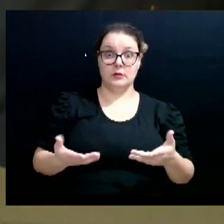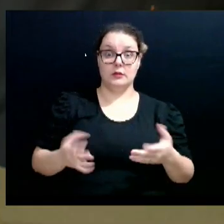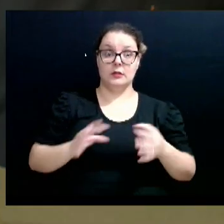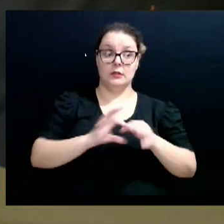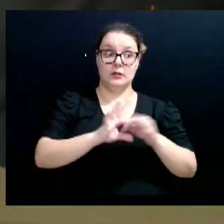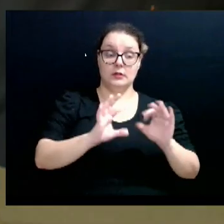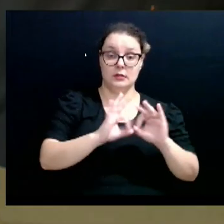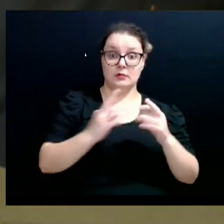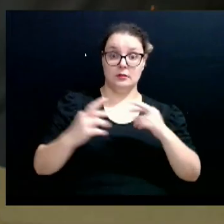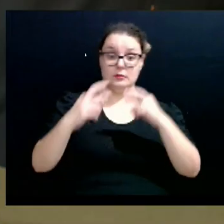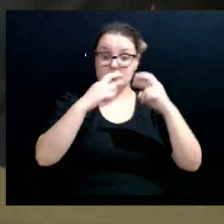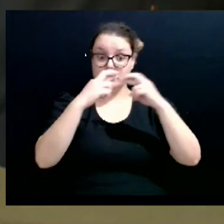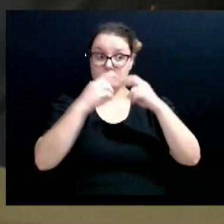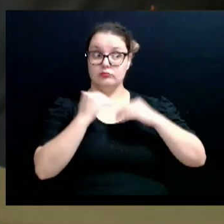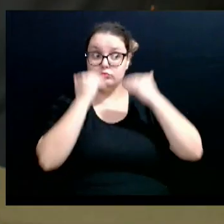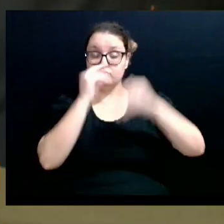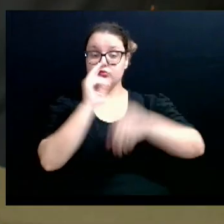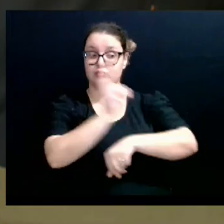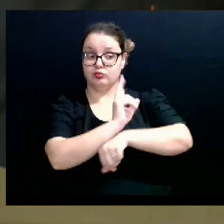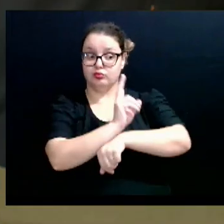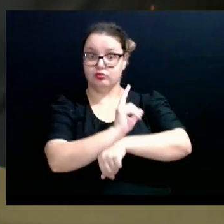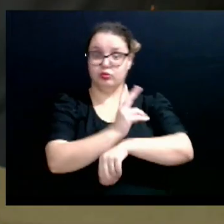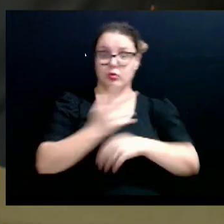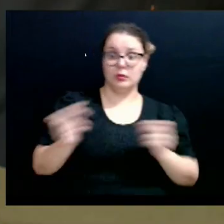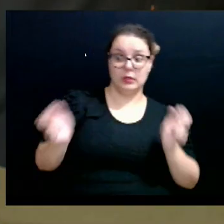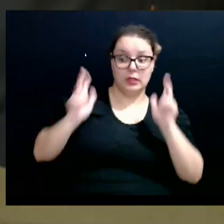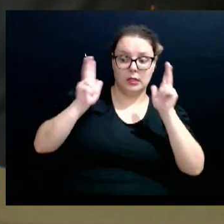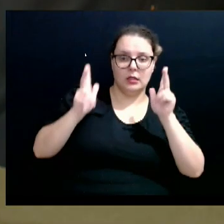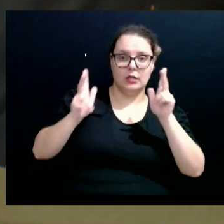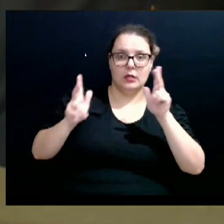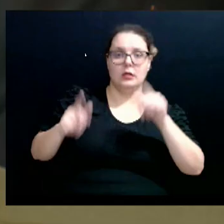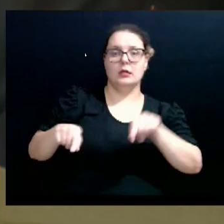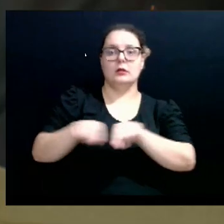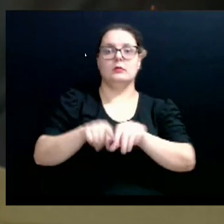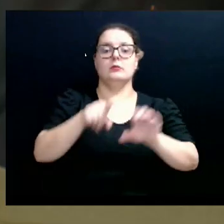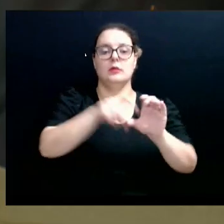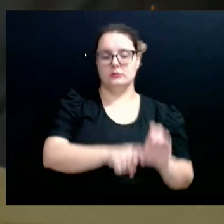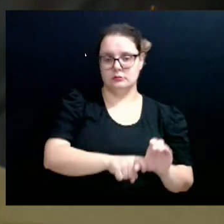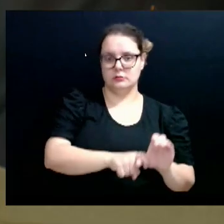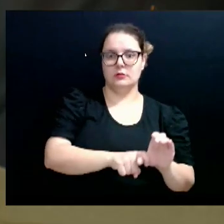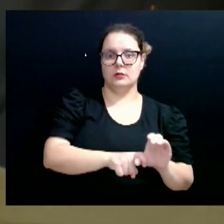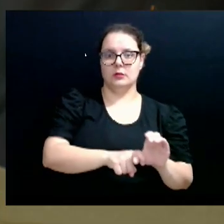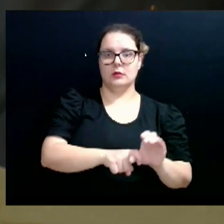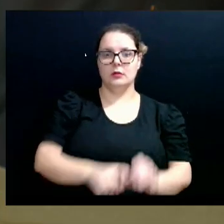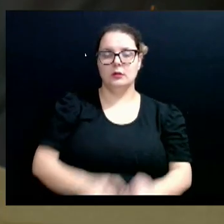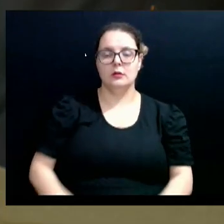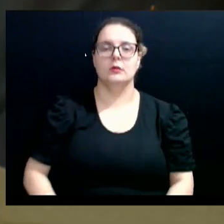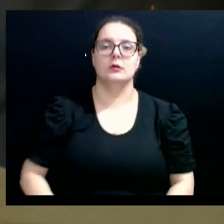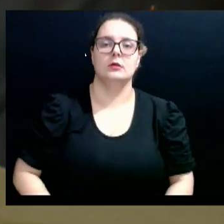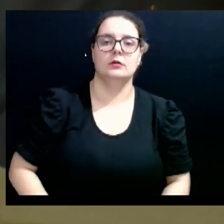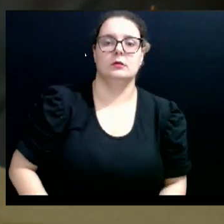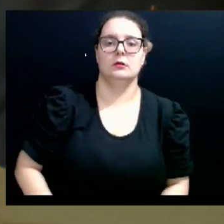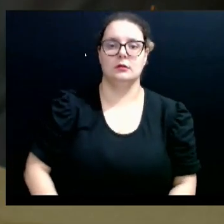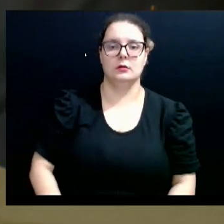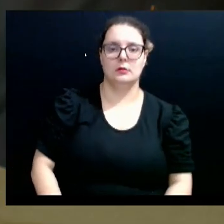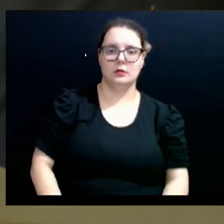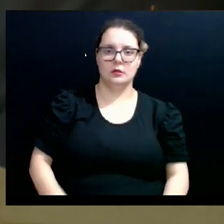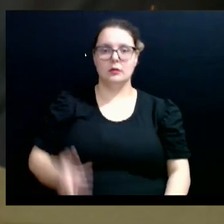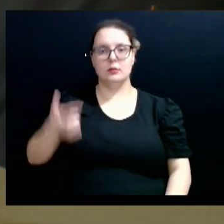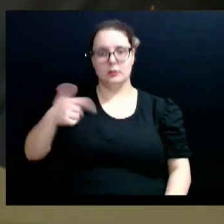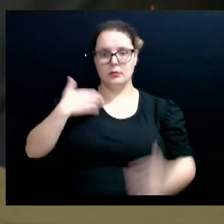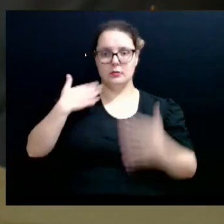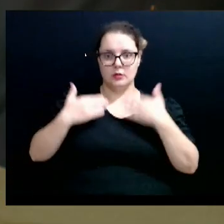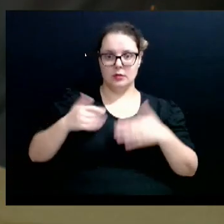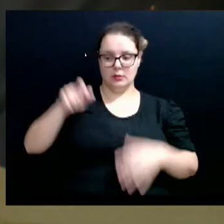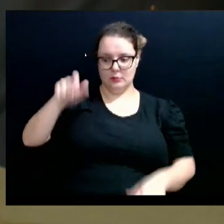hipervigilância e até codependente, né? A gente continua a nossa conversa de quem cuida, abordando a dinâmica